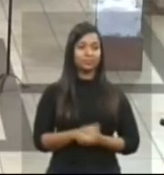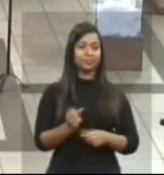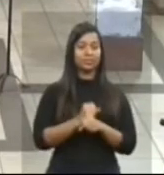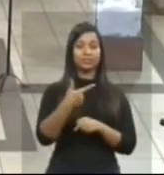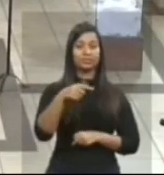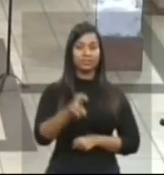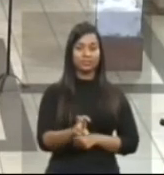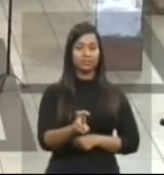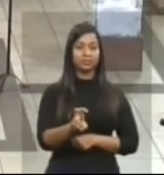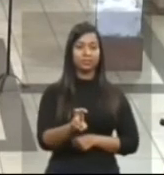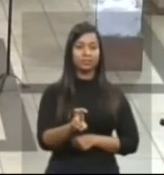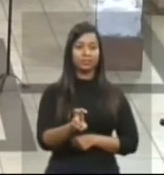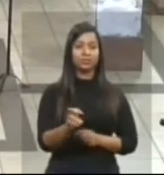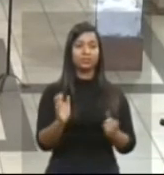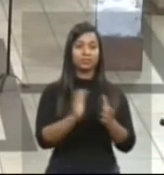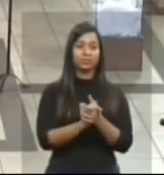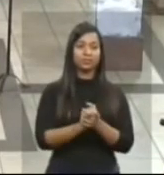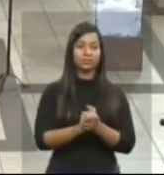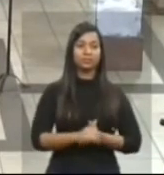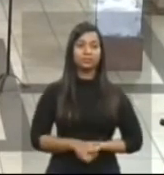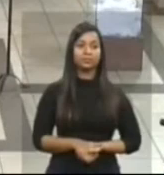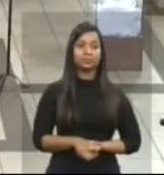25 anos da vida matrimonial.